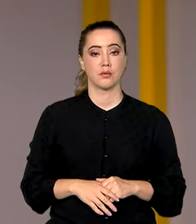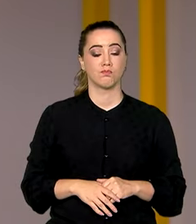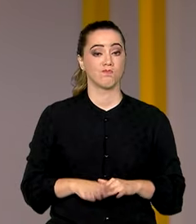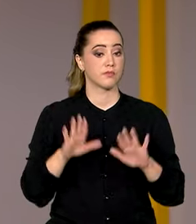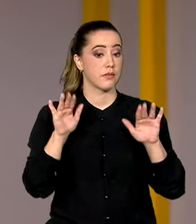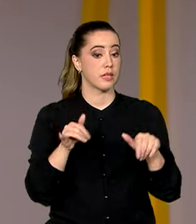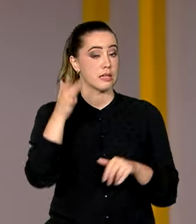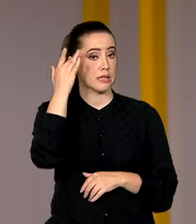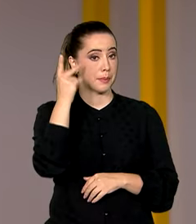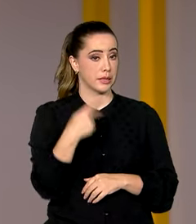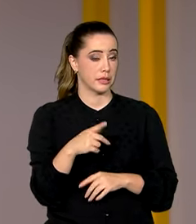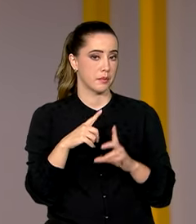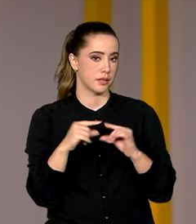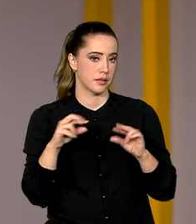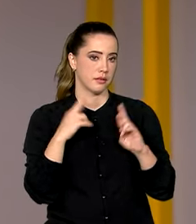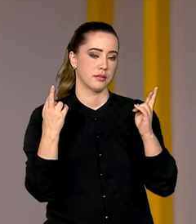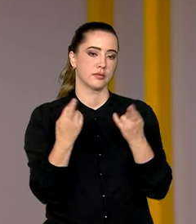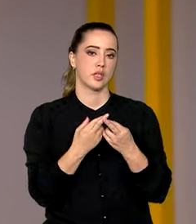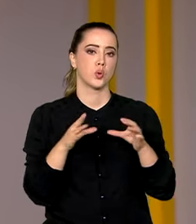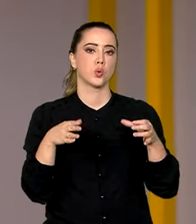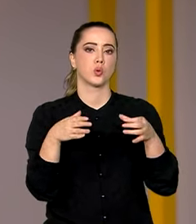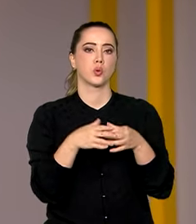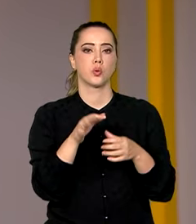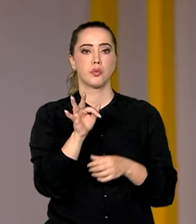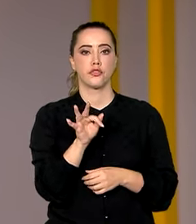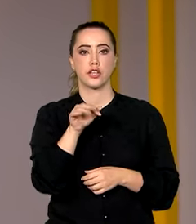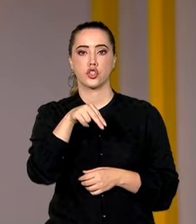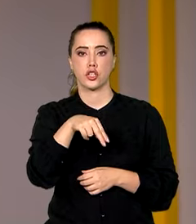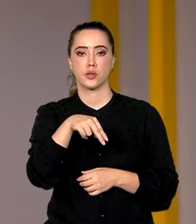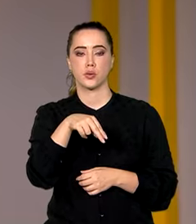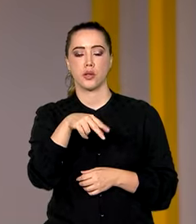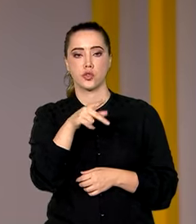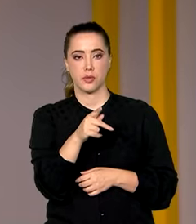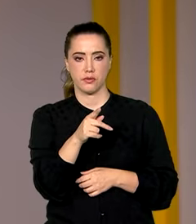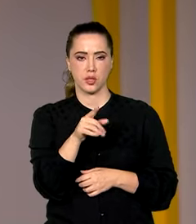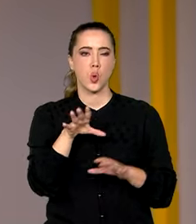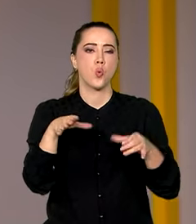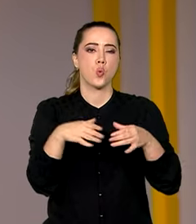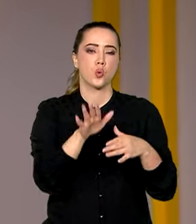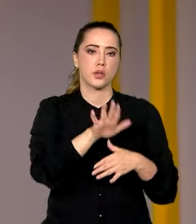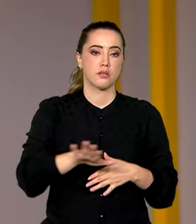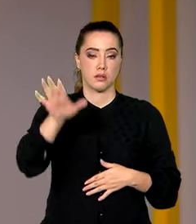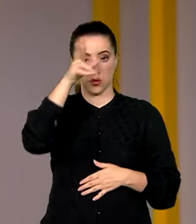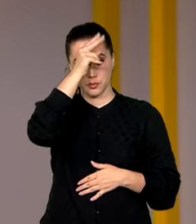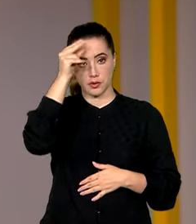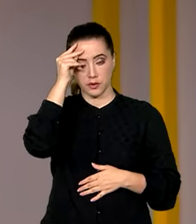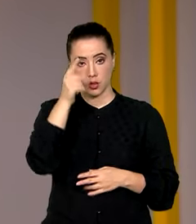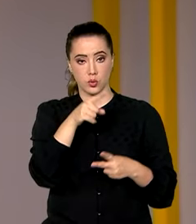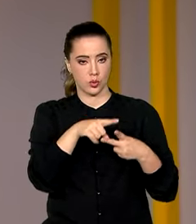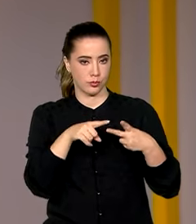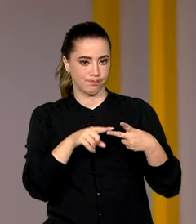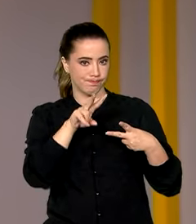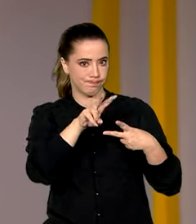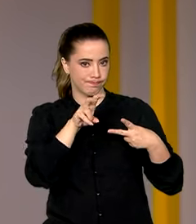Termina amanhã aqui em Brasília a reunião da Frente Nacional de Prefeitos e dois temas que estão mobilizando gestores